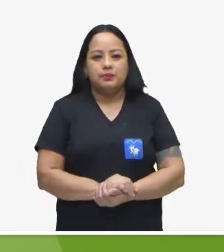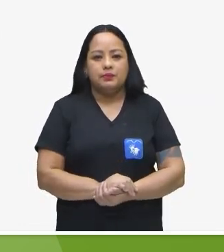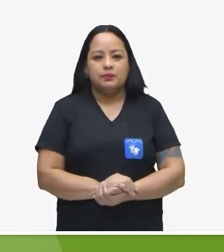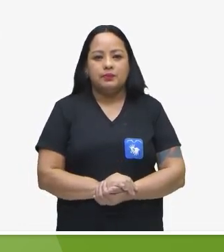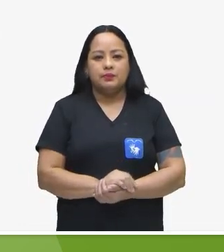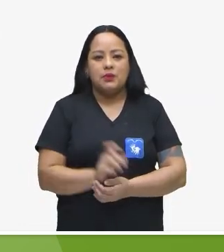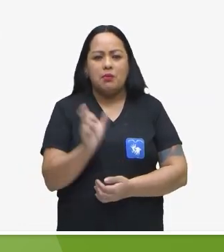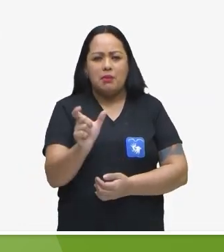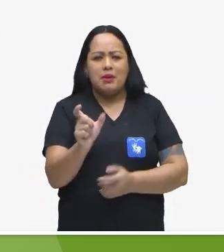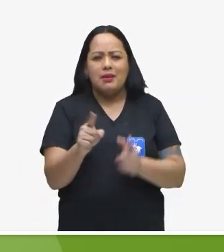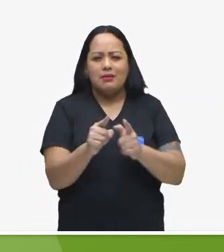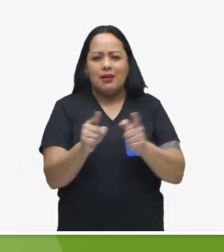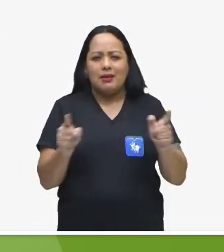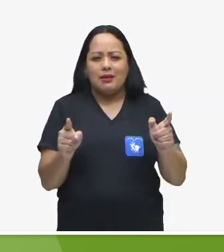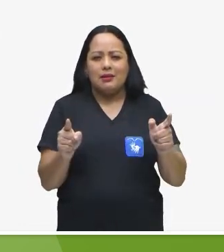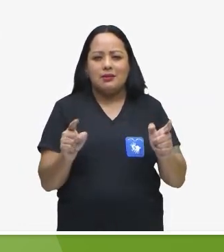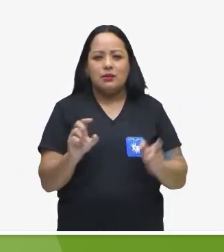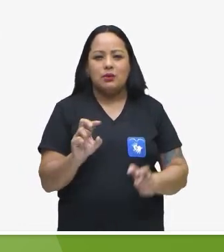ok?